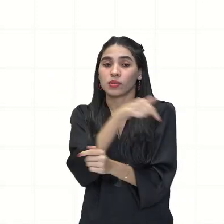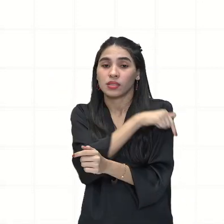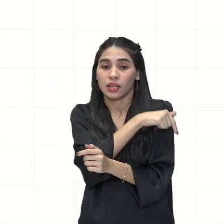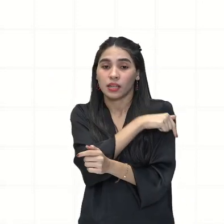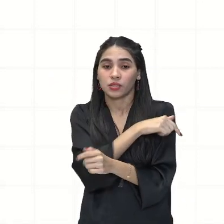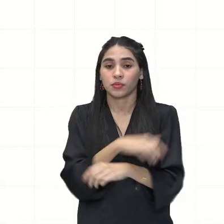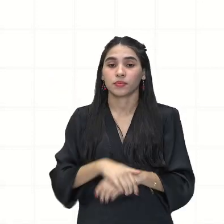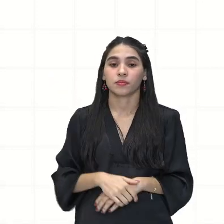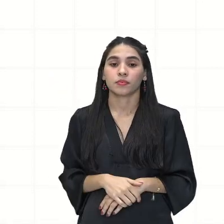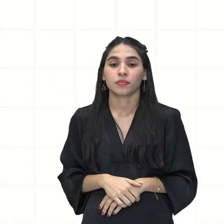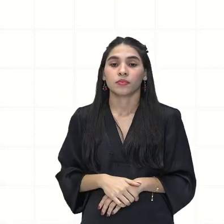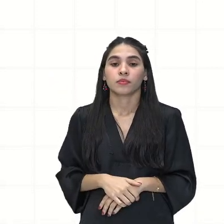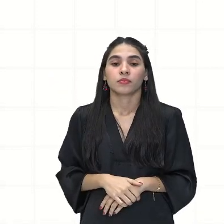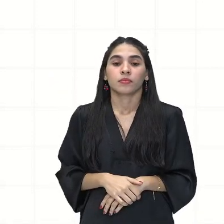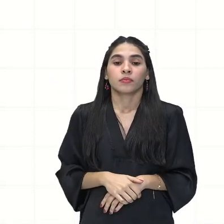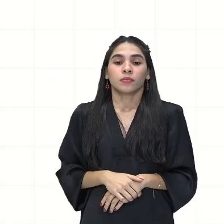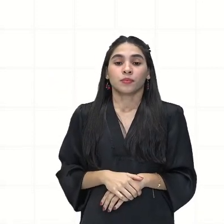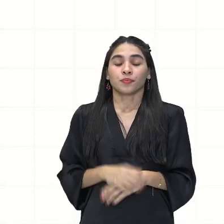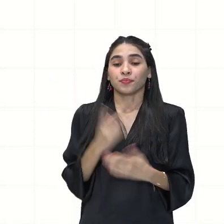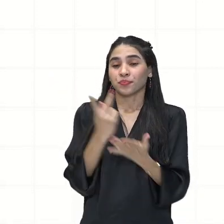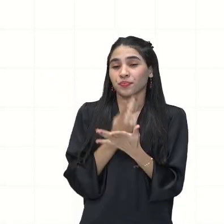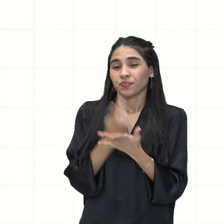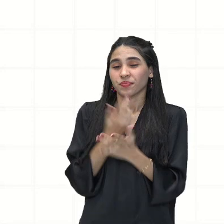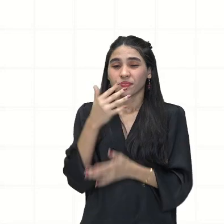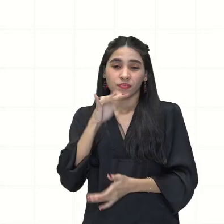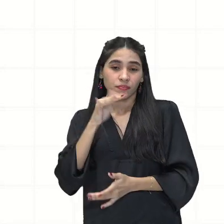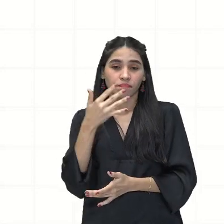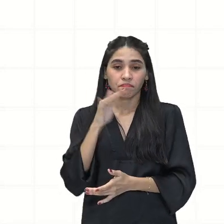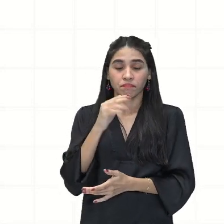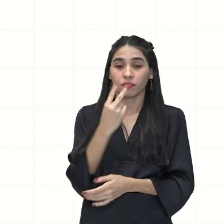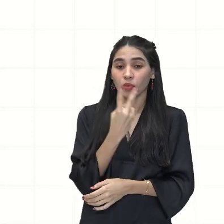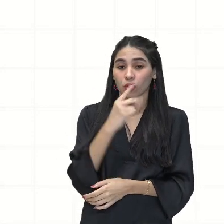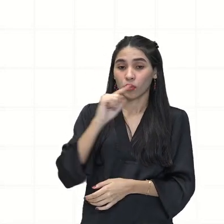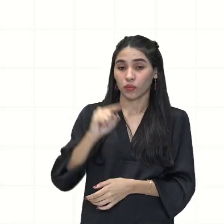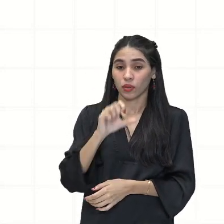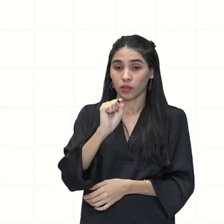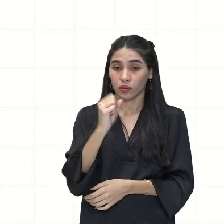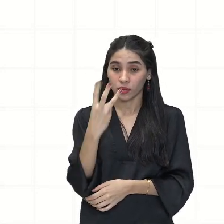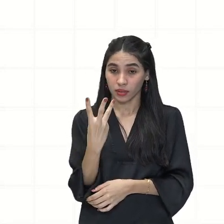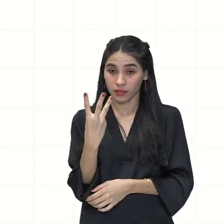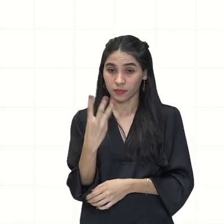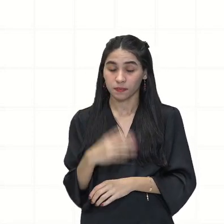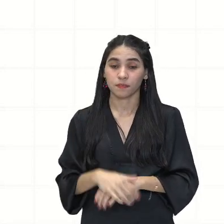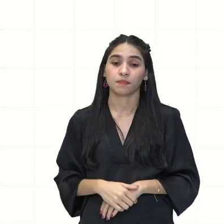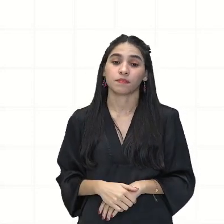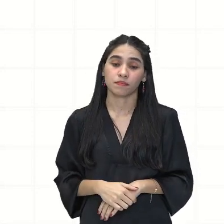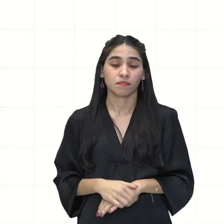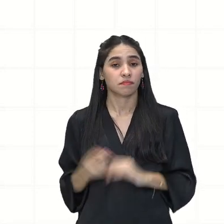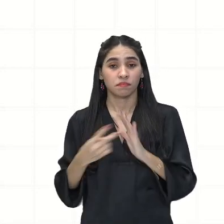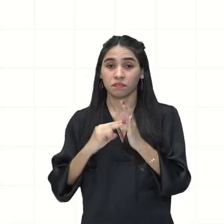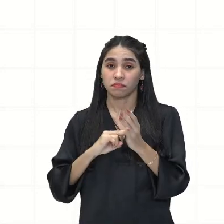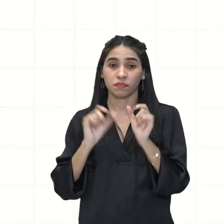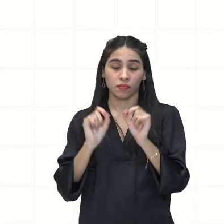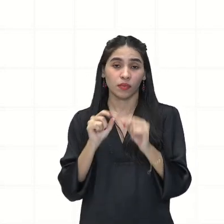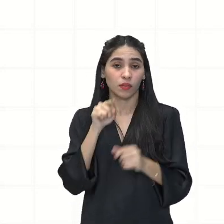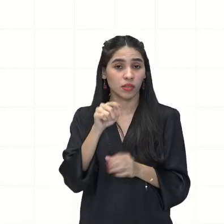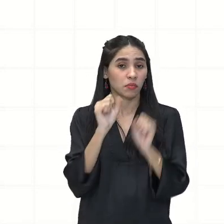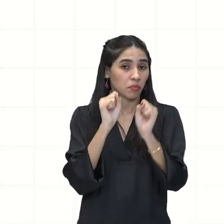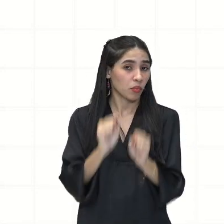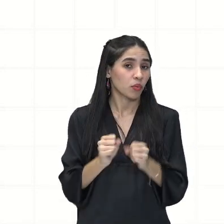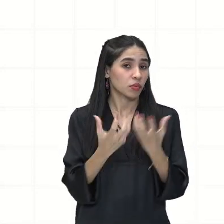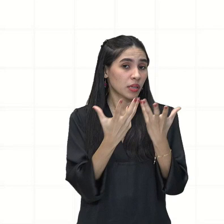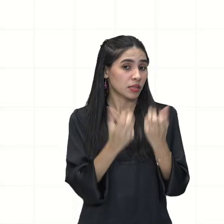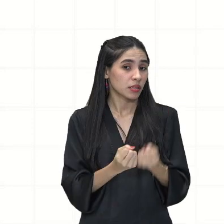desvio padrão. O erro aqui foi mais ou menos 2,83, ou seja, você pode